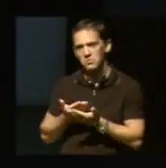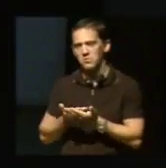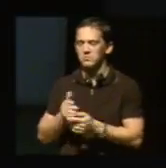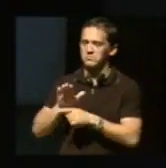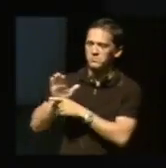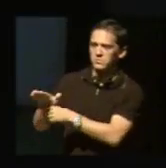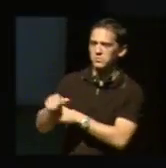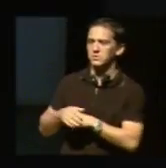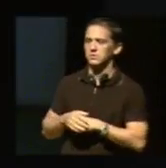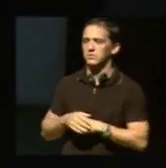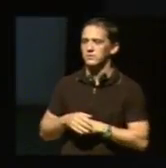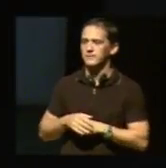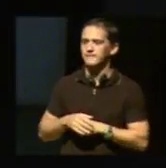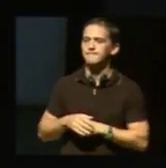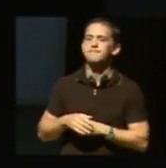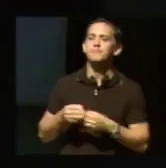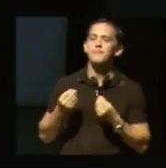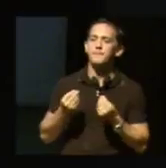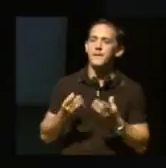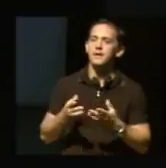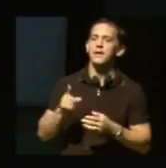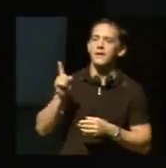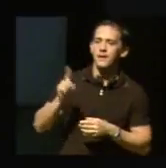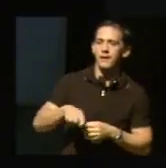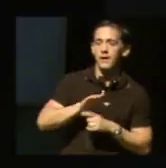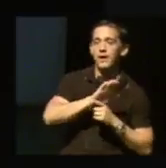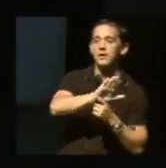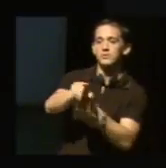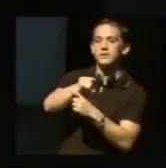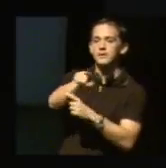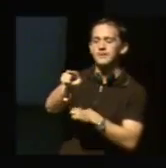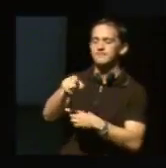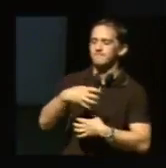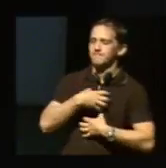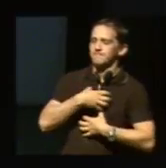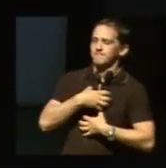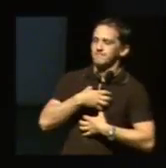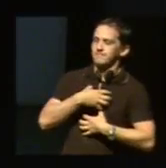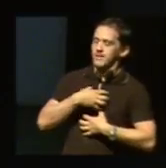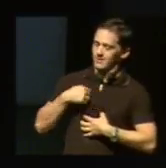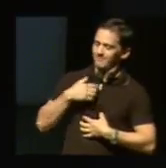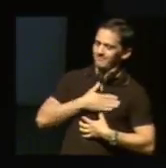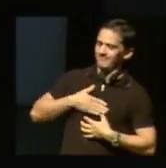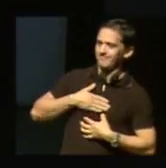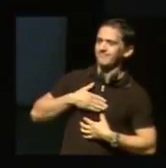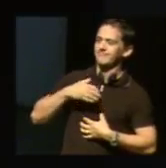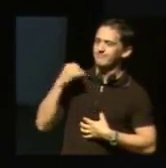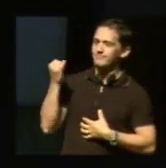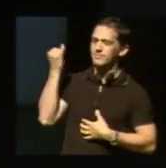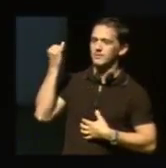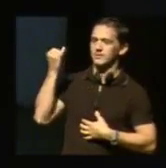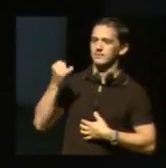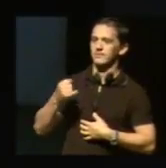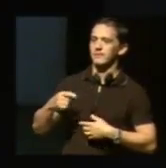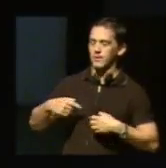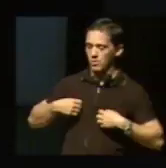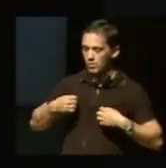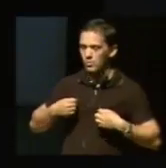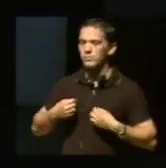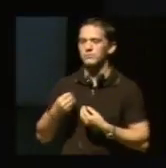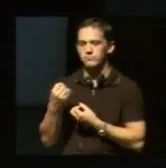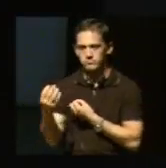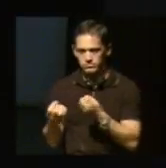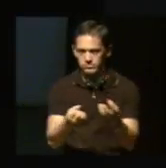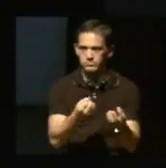ajudar. Para se sentir úteis, vão receber um valor mensal, pagamentinho, nós